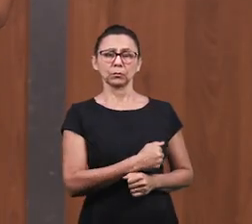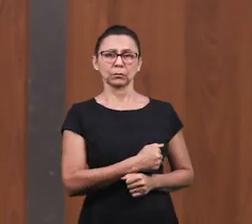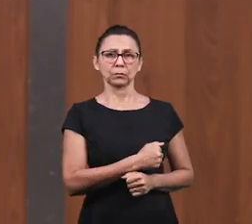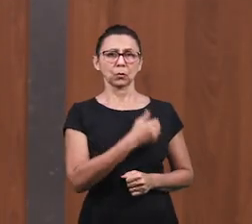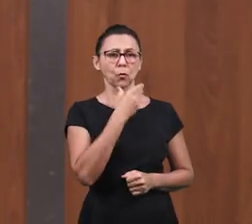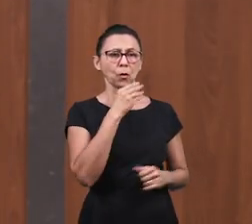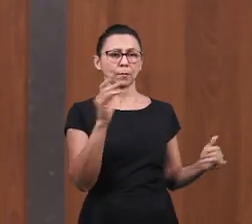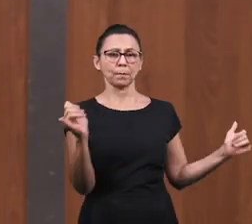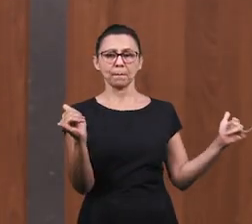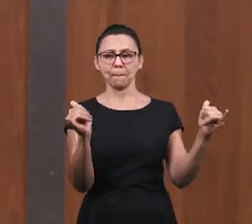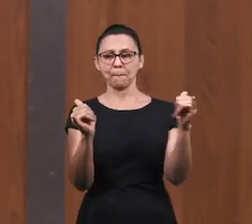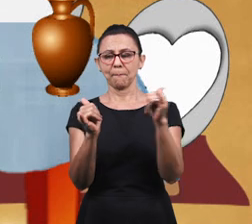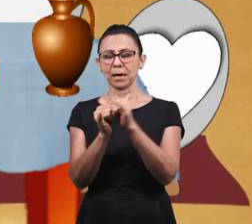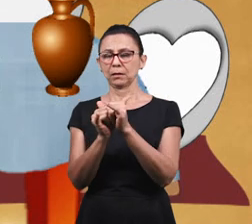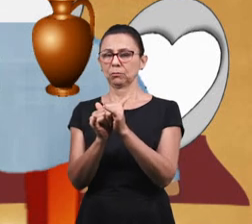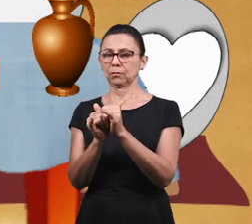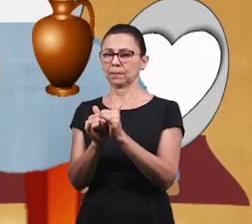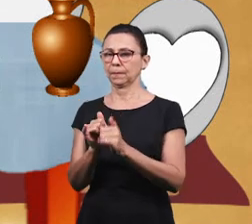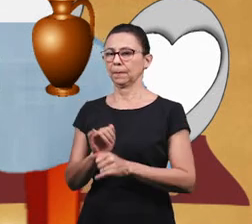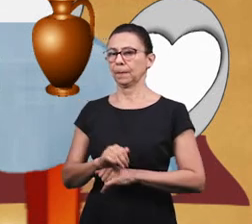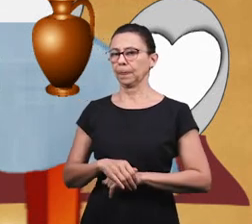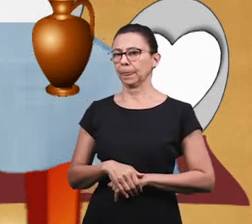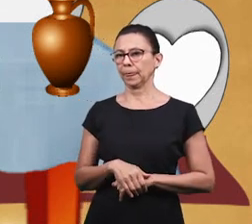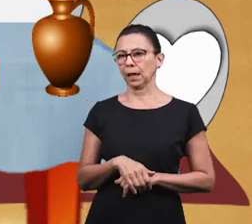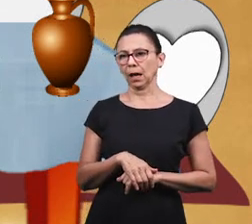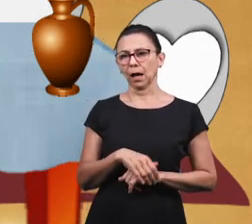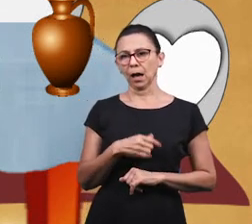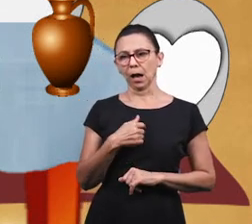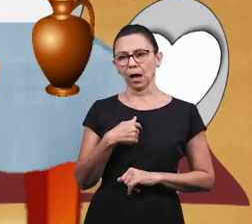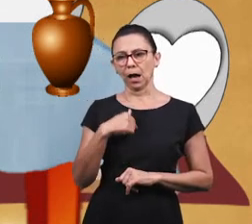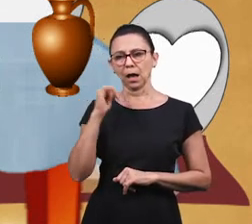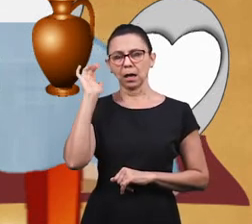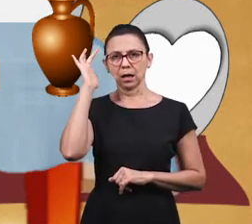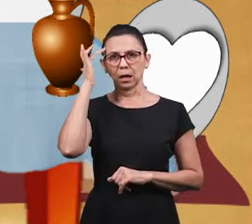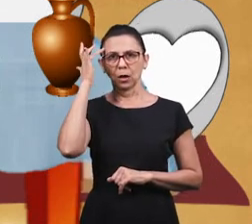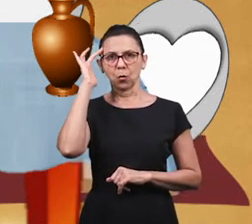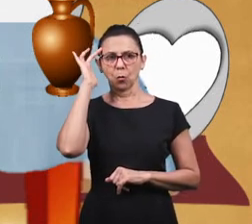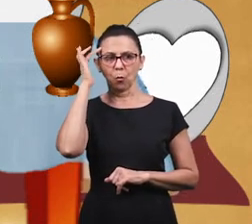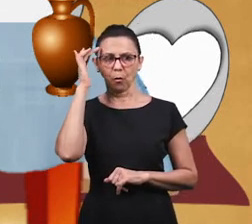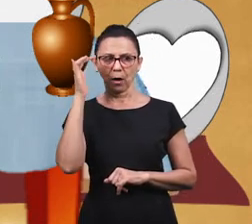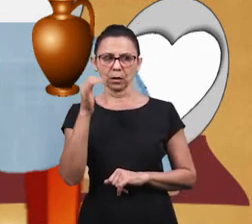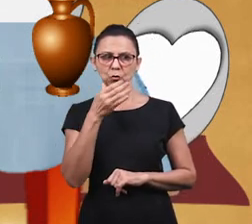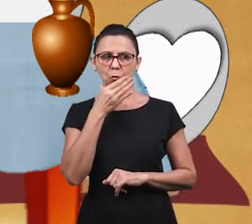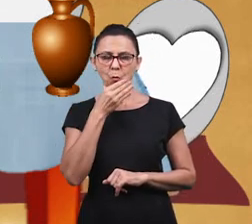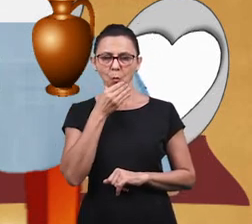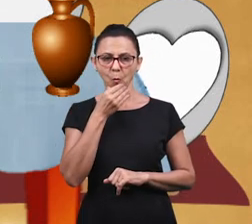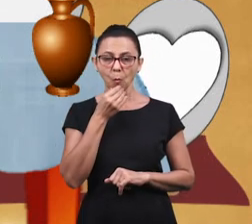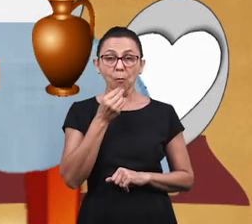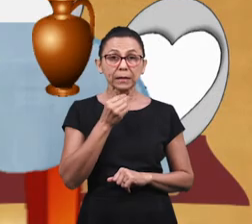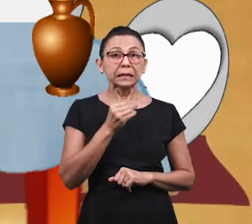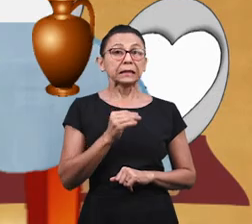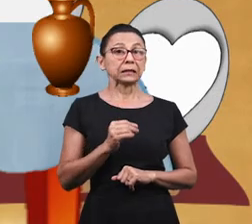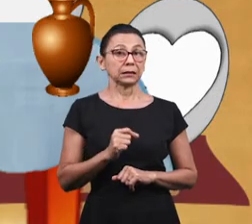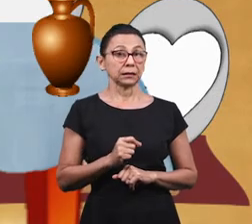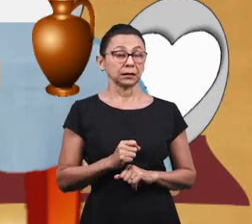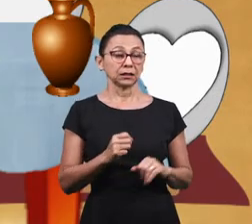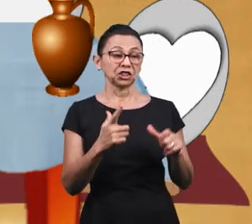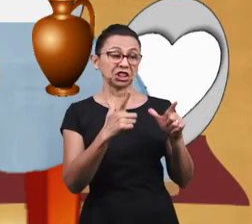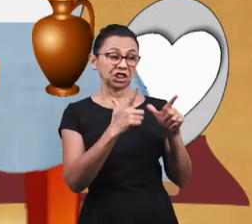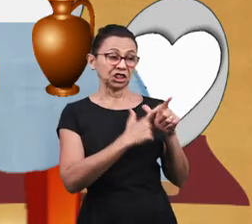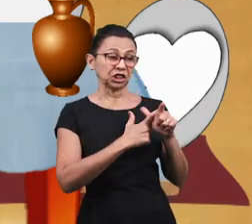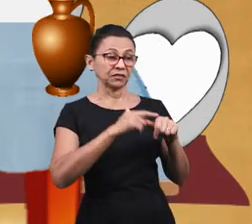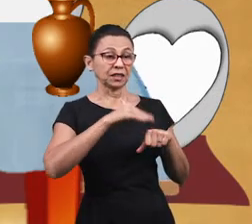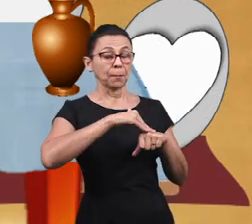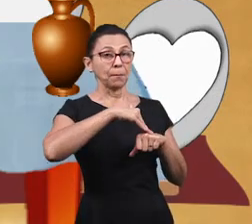Simão então falou: acho que é o que mais foi perdoado, aquele que devia mais. E